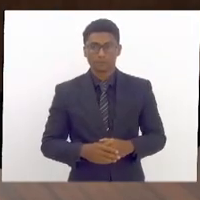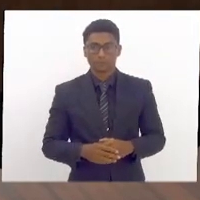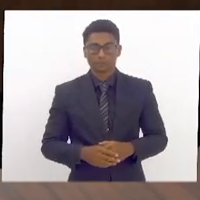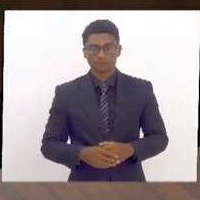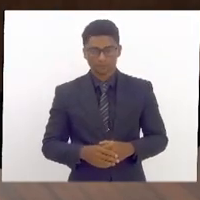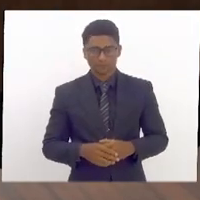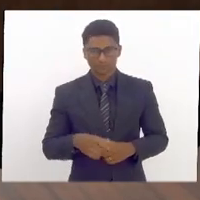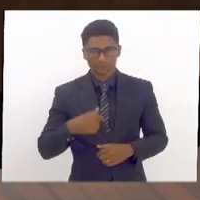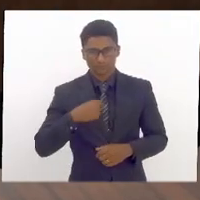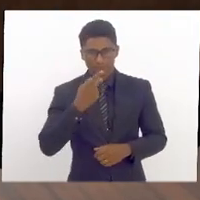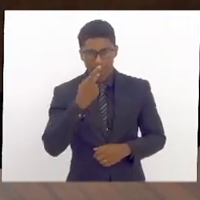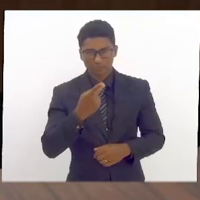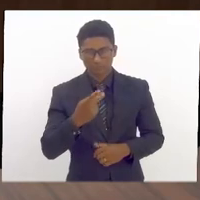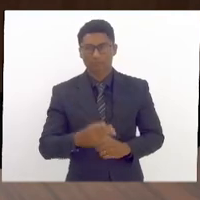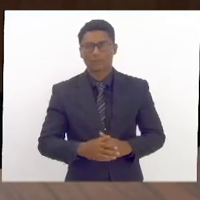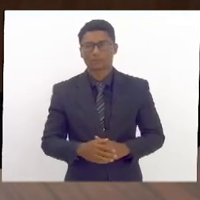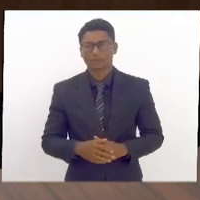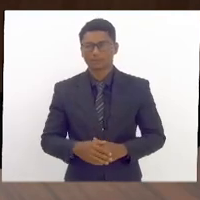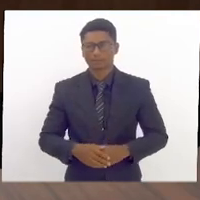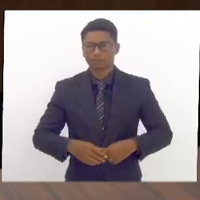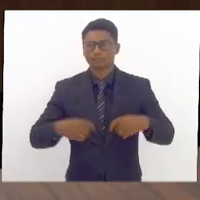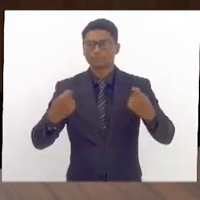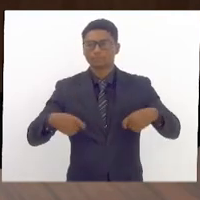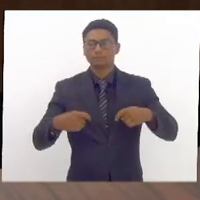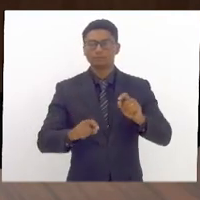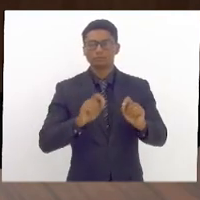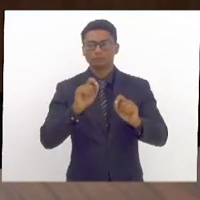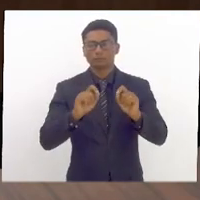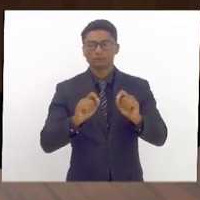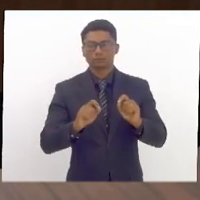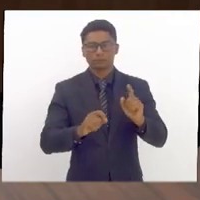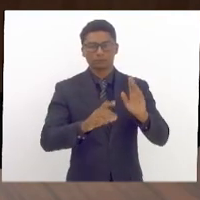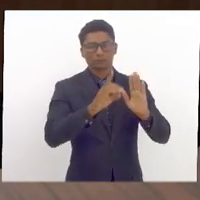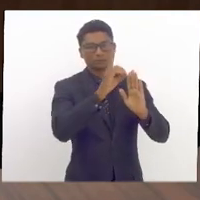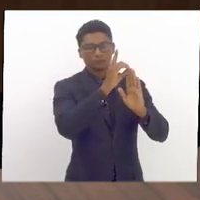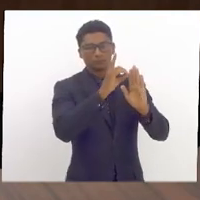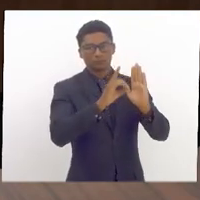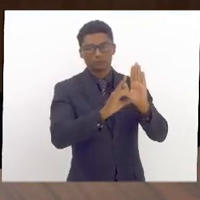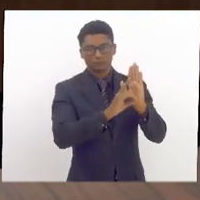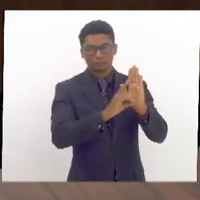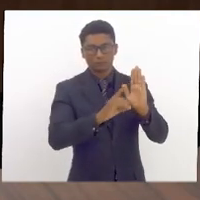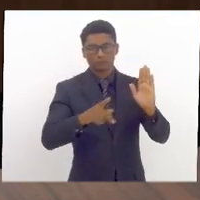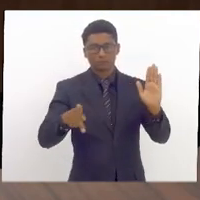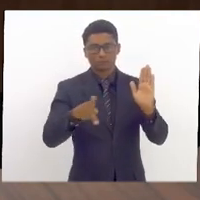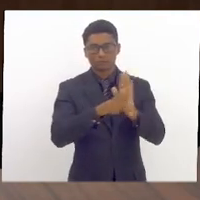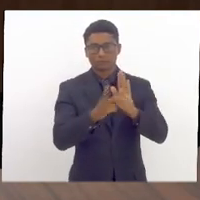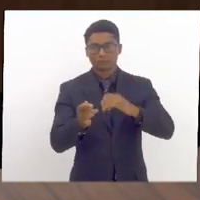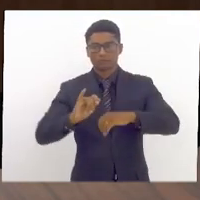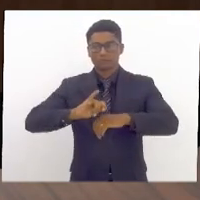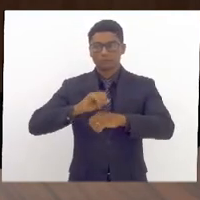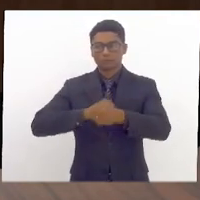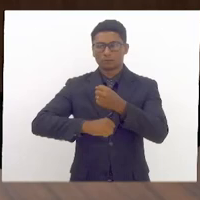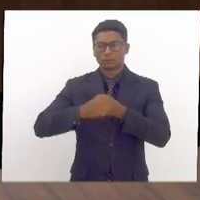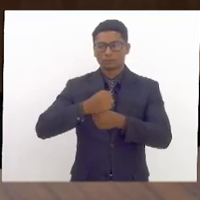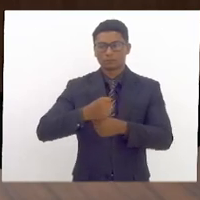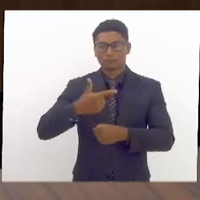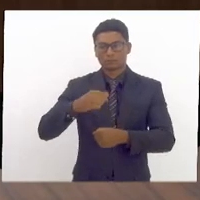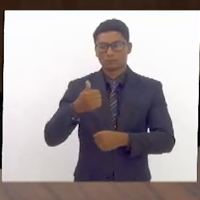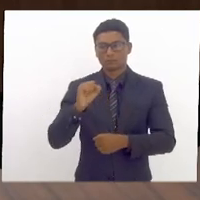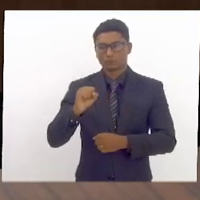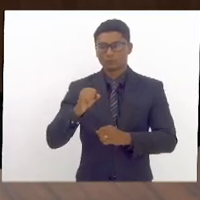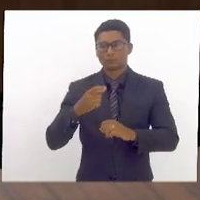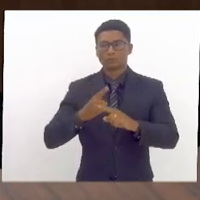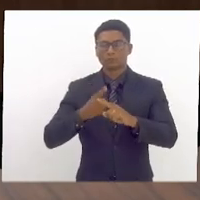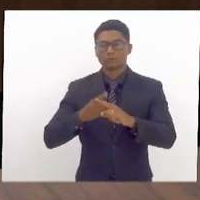dizia, criar uma simetria com o decreto, deputado Tiaju, da capital de 2018, que o portador do passe